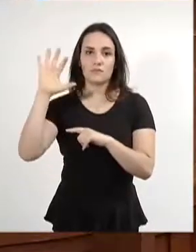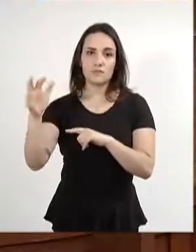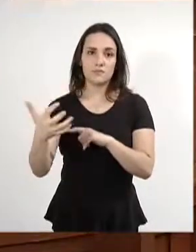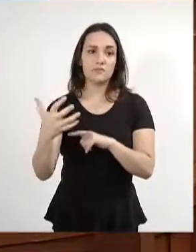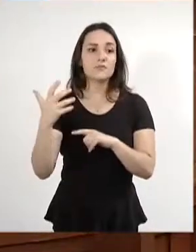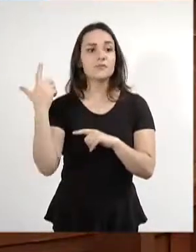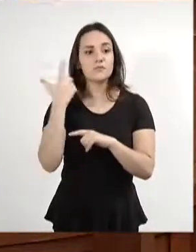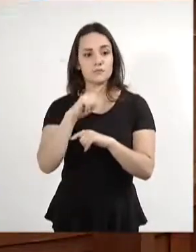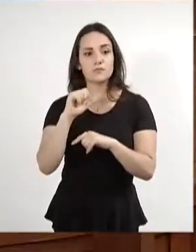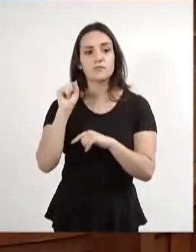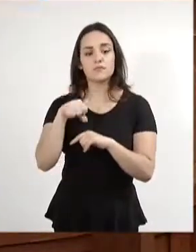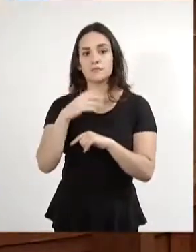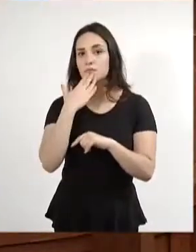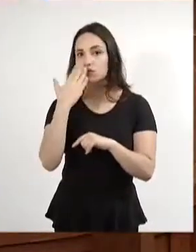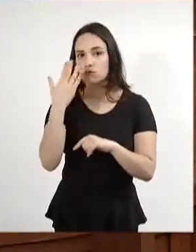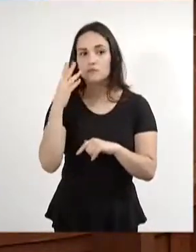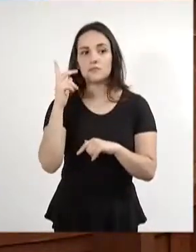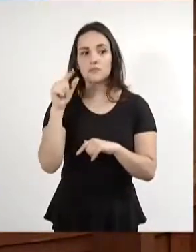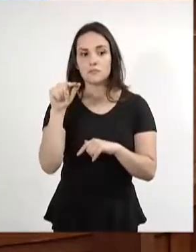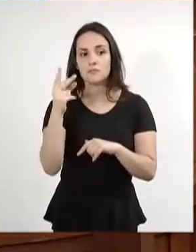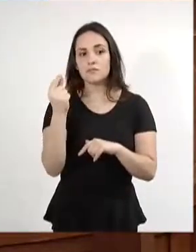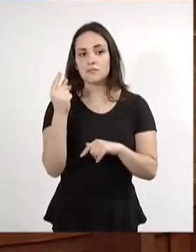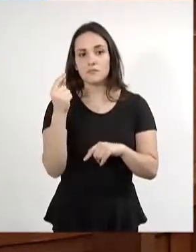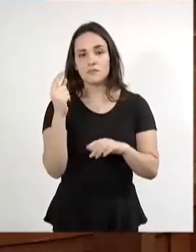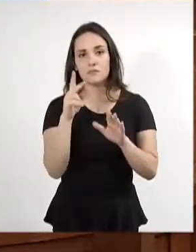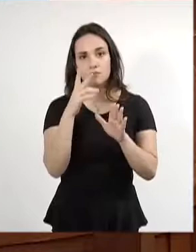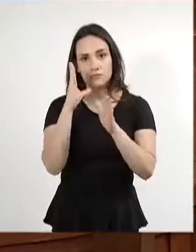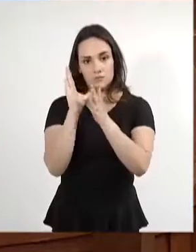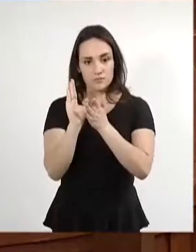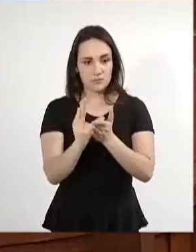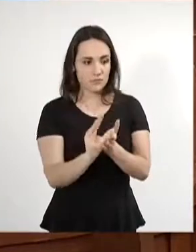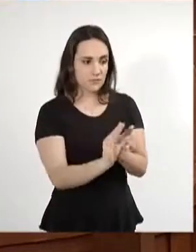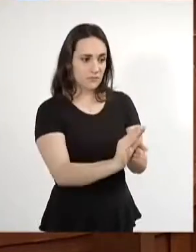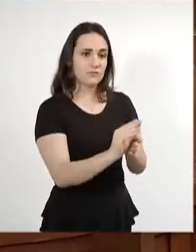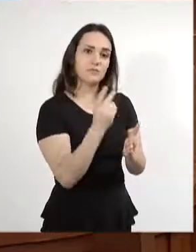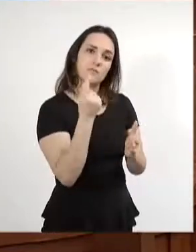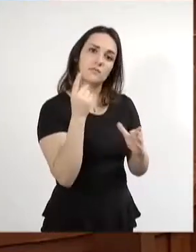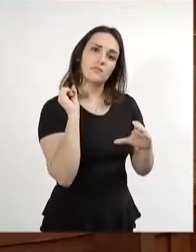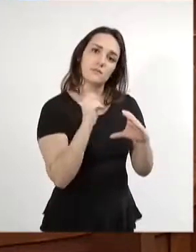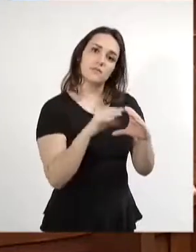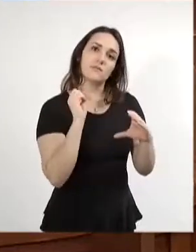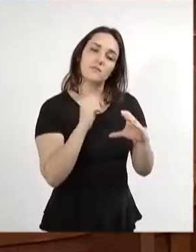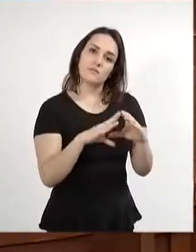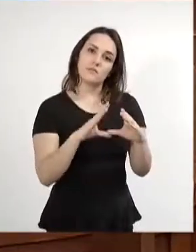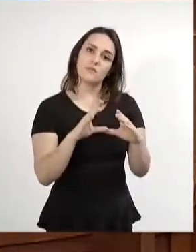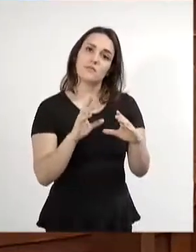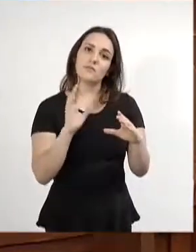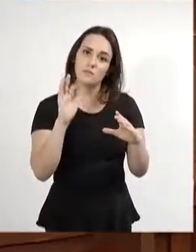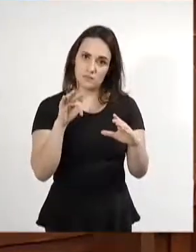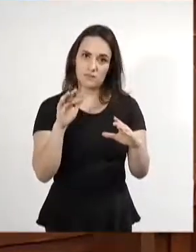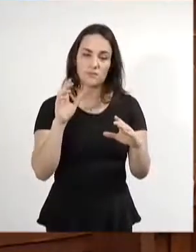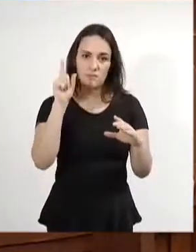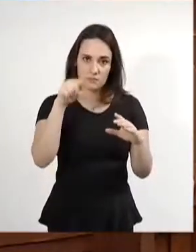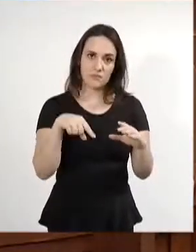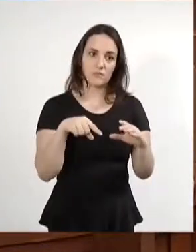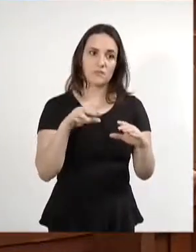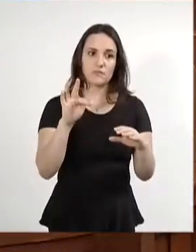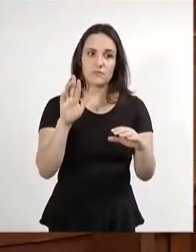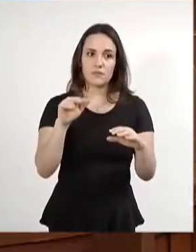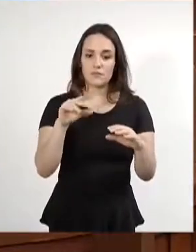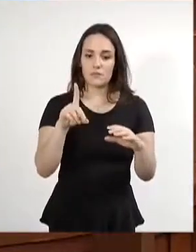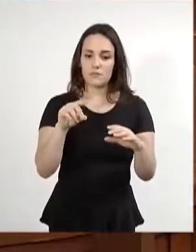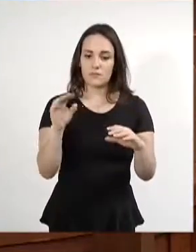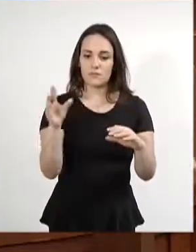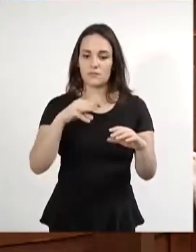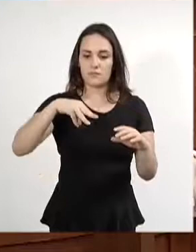destacar que o seu imposto de renda, ele quer fazer uma doação para o Fundo Municipal do Idoso,